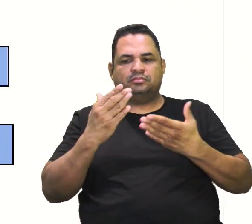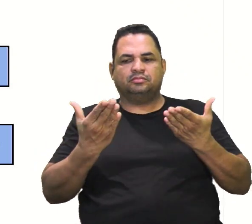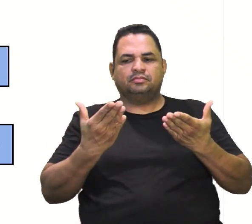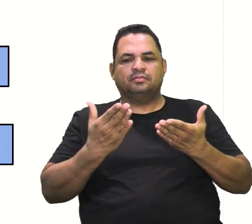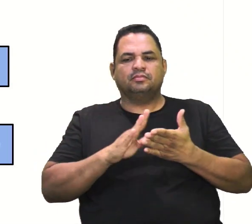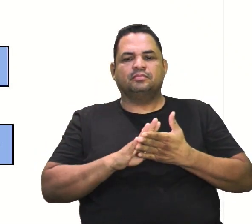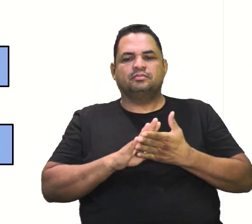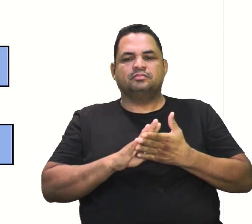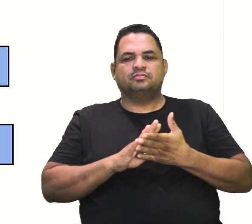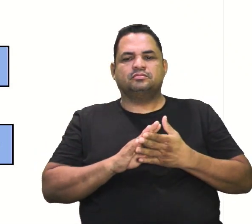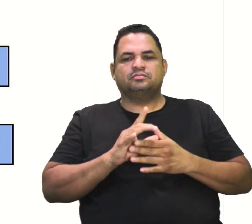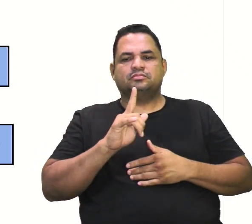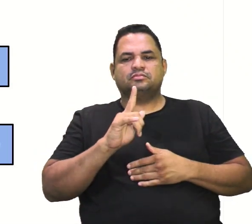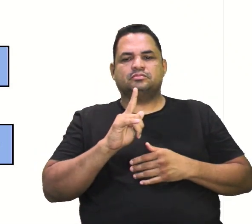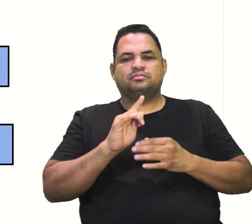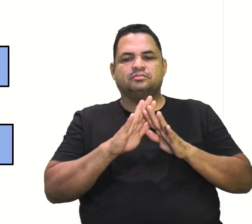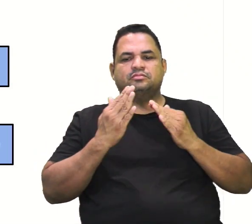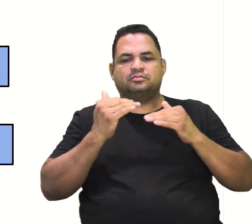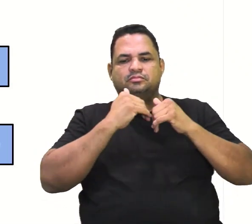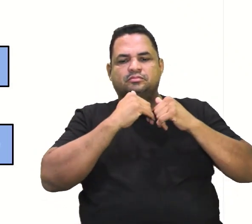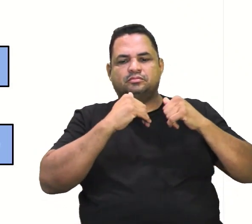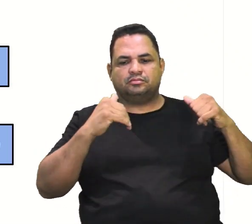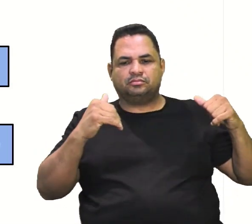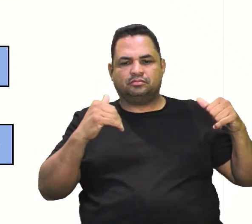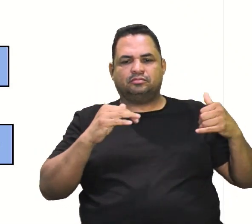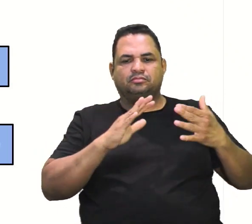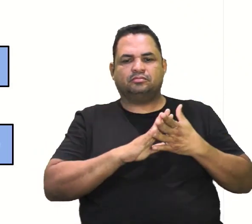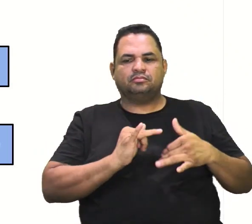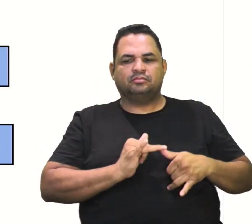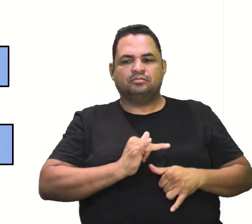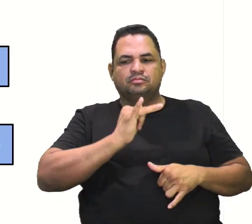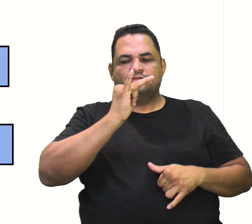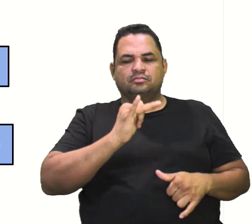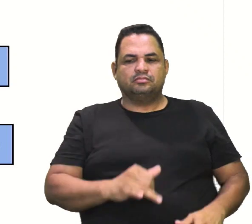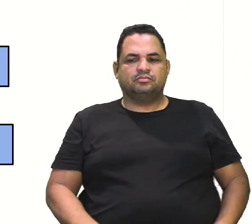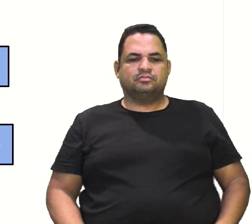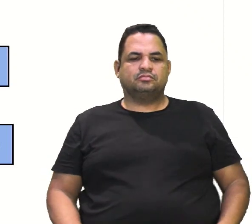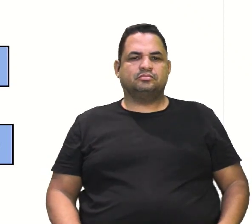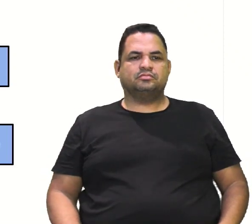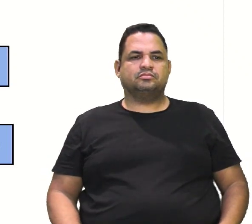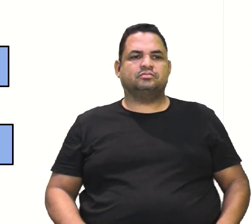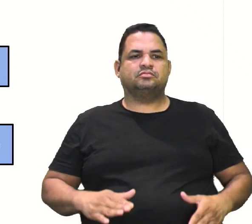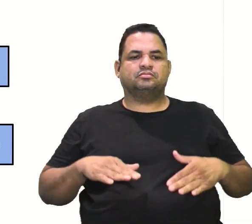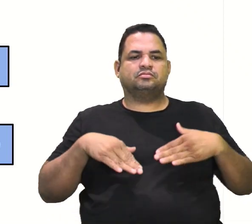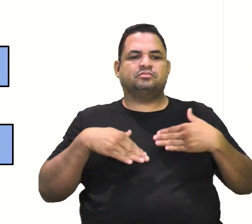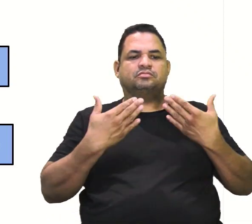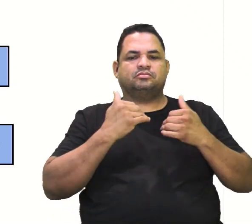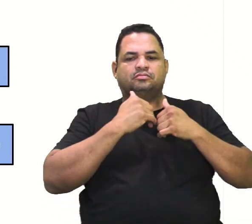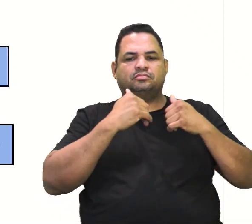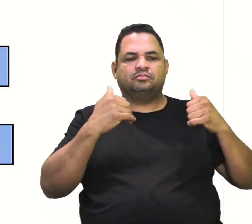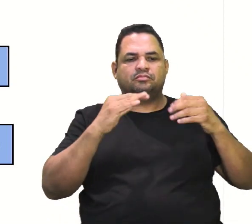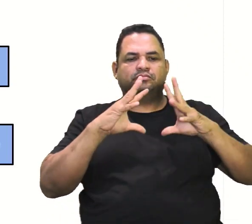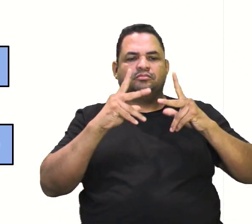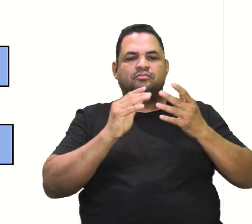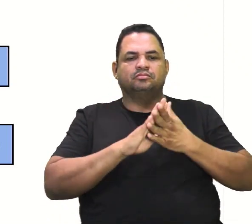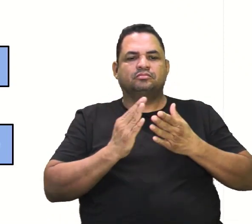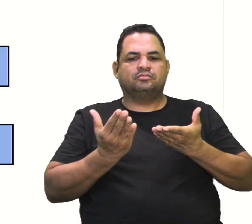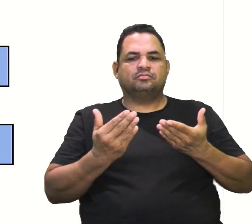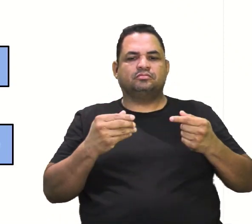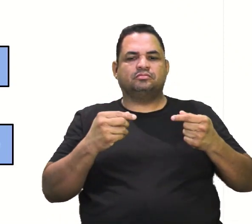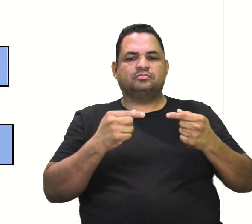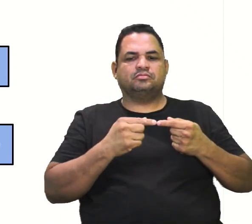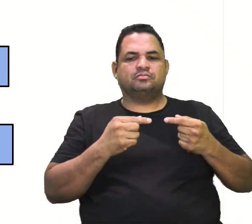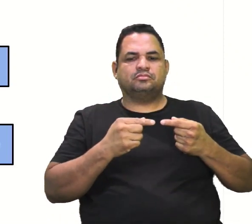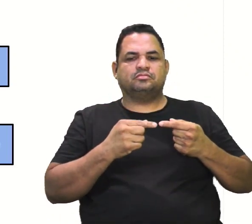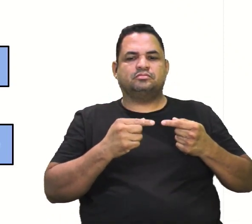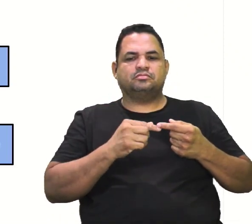do que a geral isolando-se o y. Muito bem. E quando a gente isola o y, tudo que ficar grudadinho